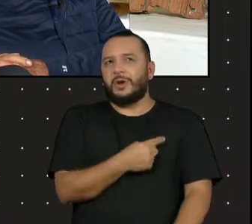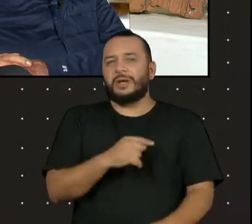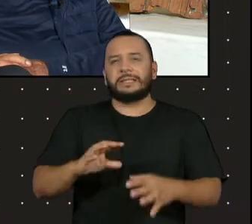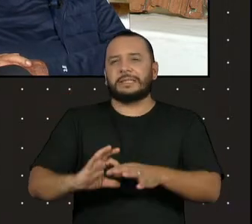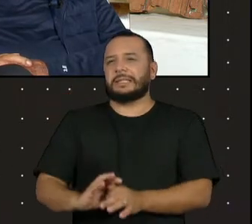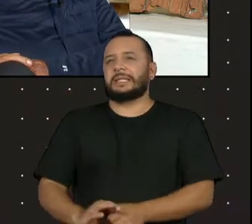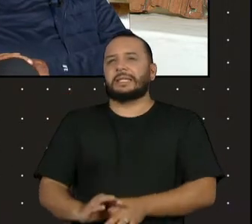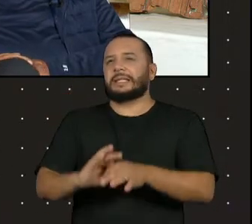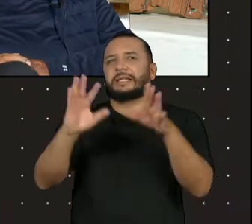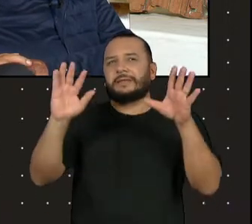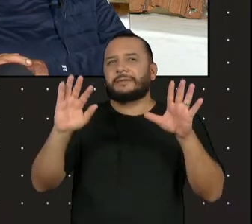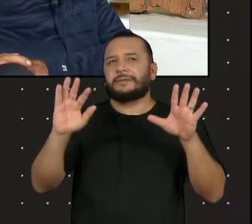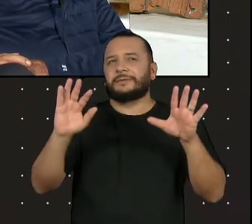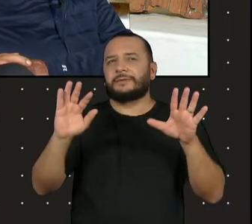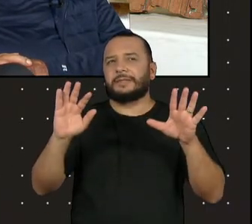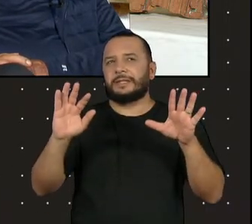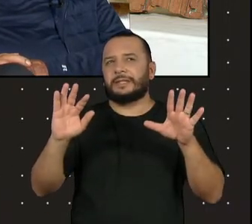dessa